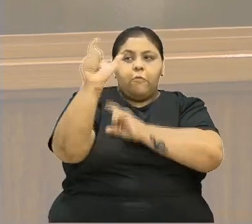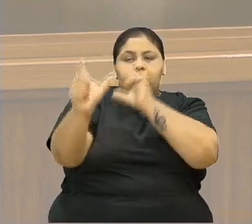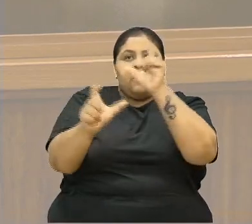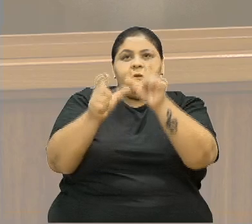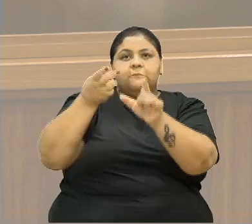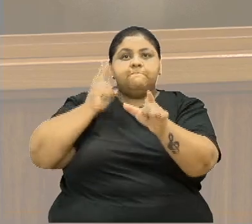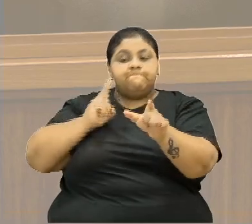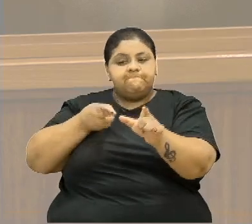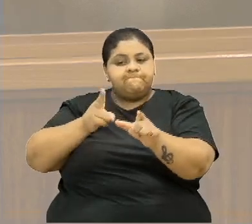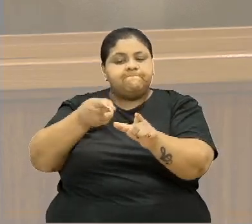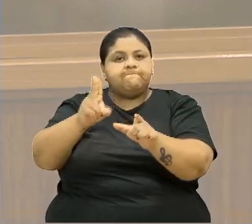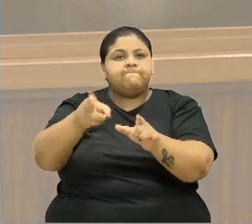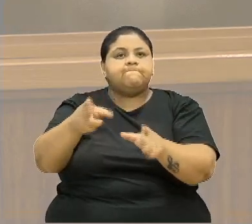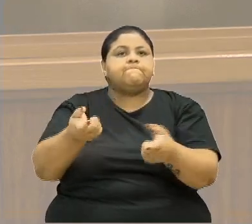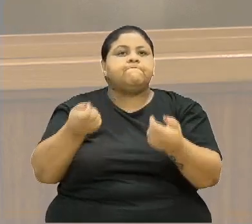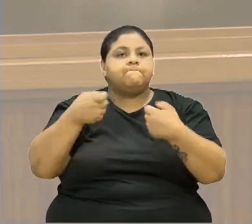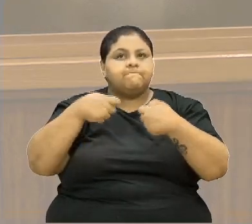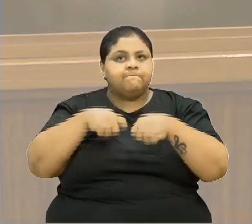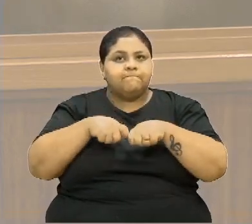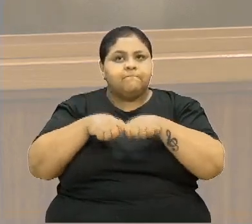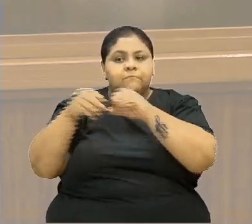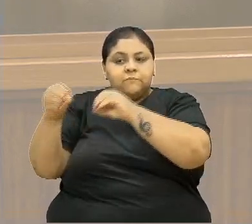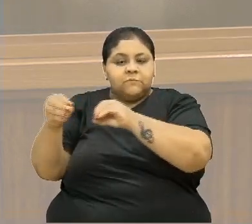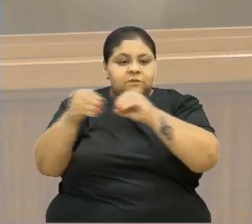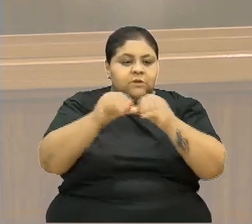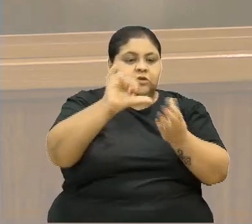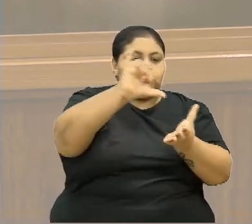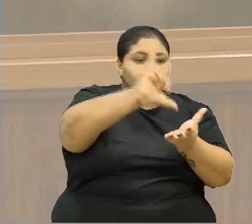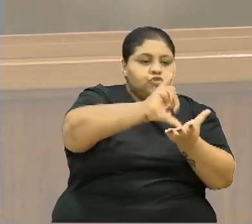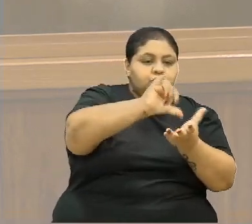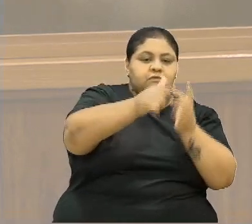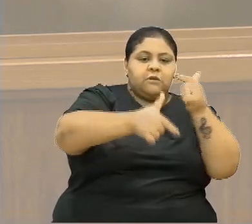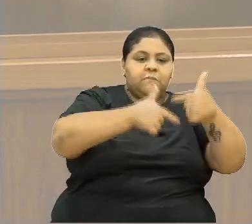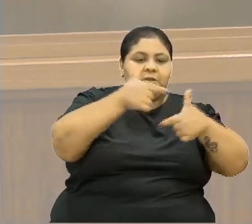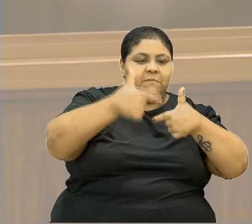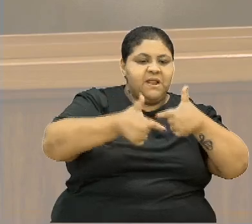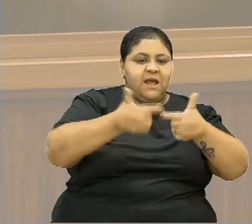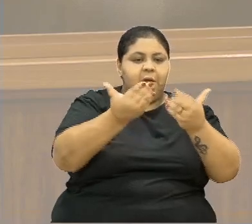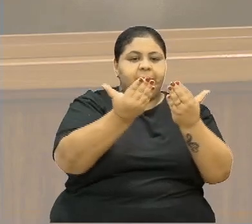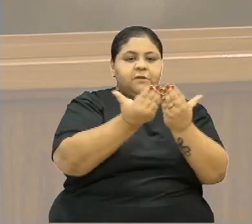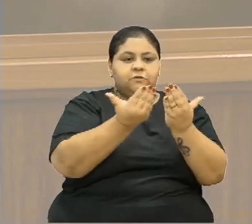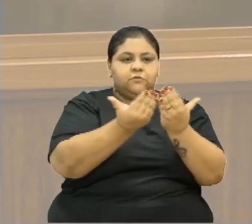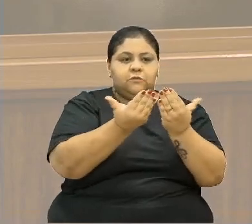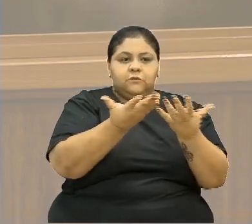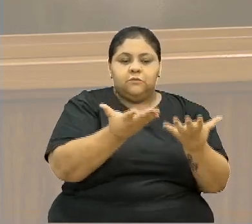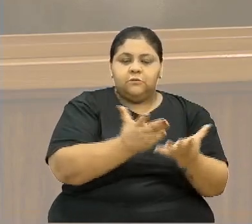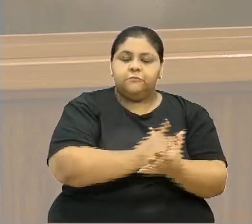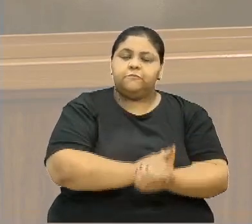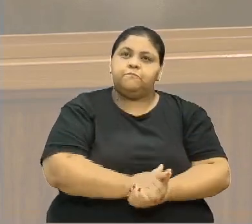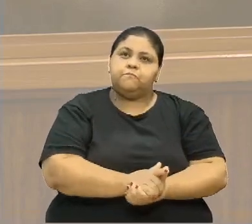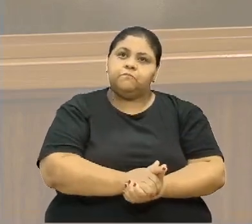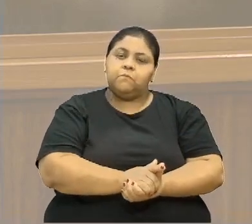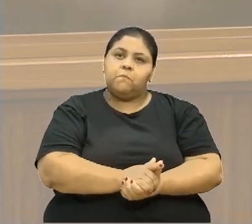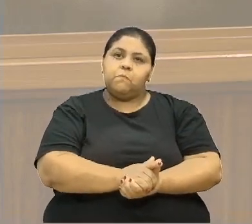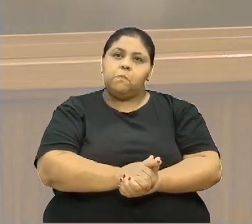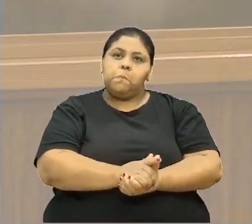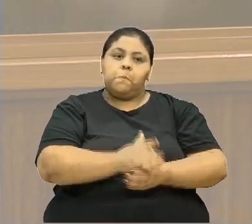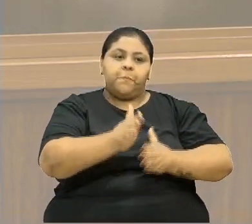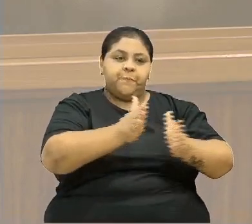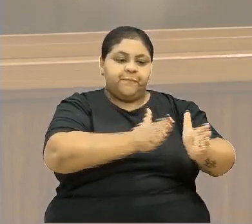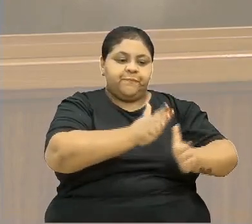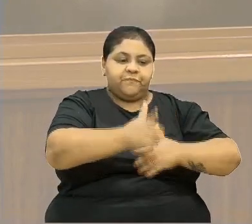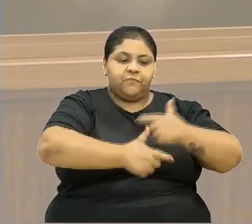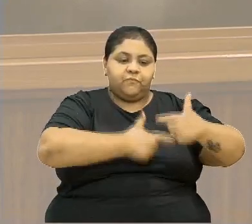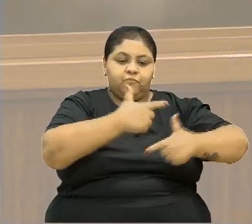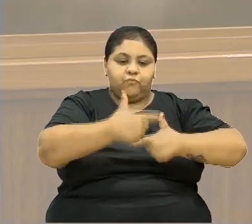continuam necessitando ir ao centro para trabalhar, para estudar, para acessar algum